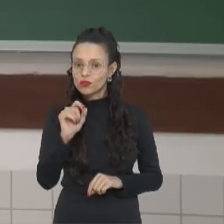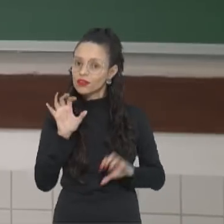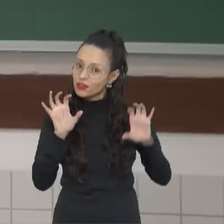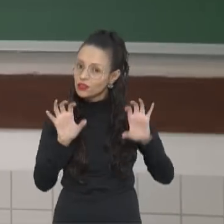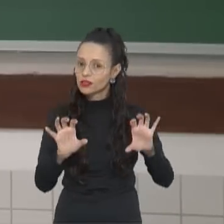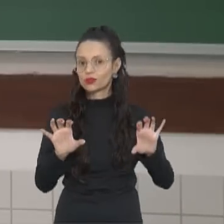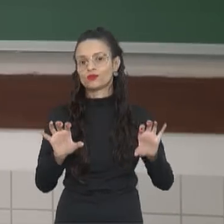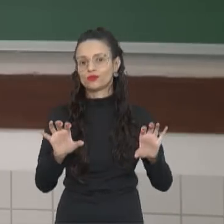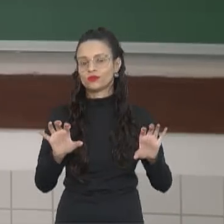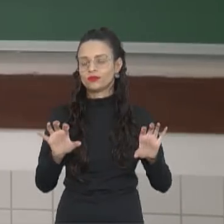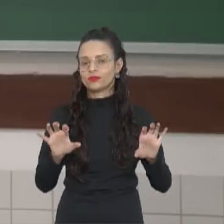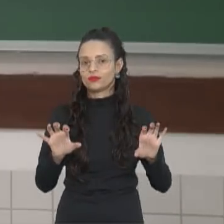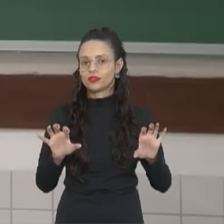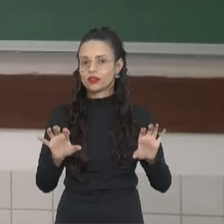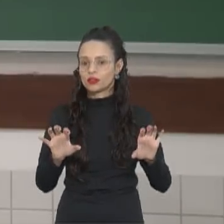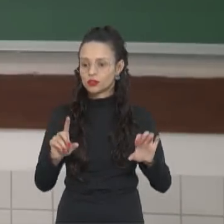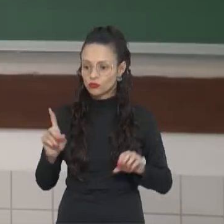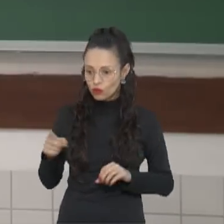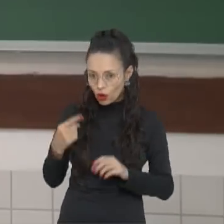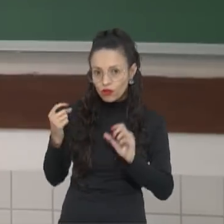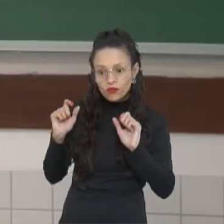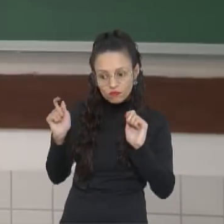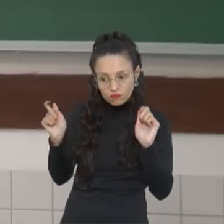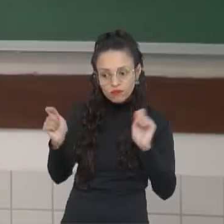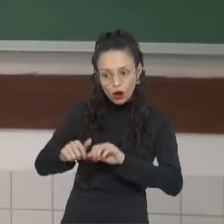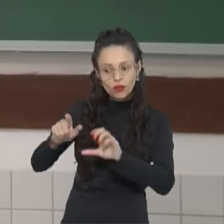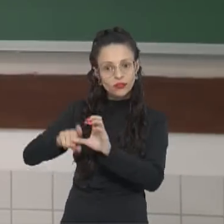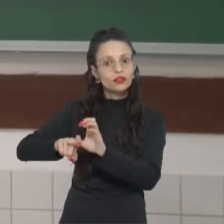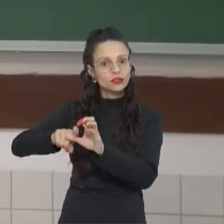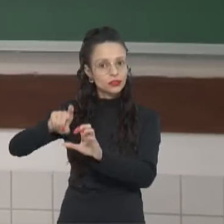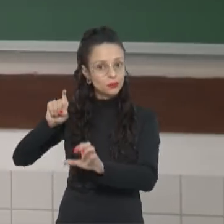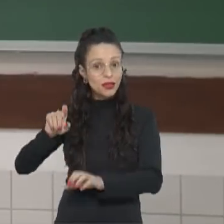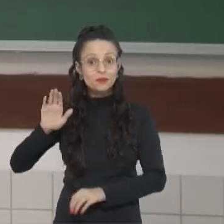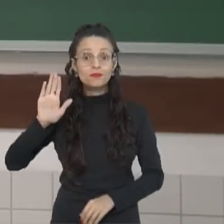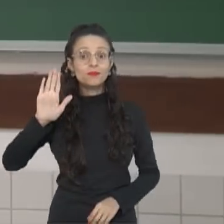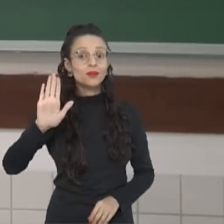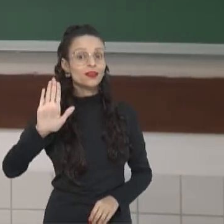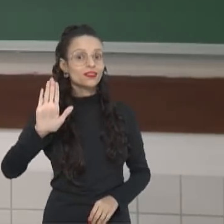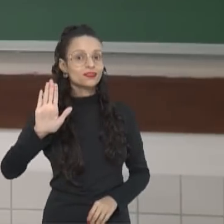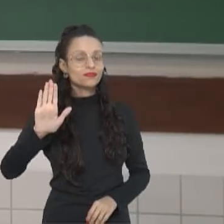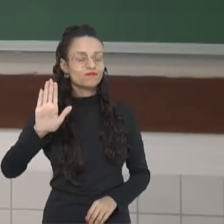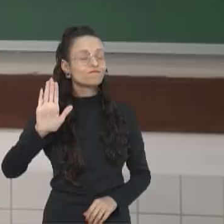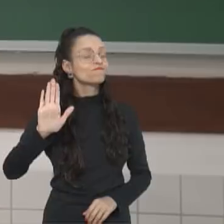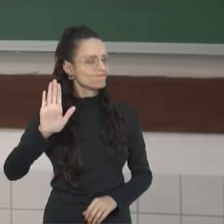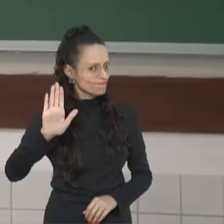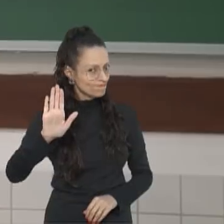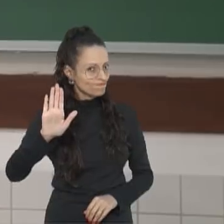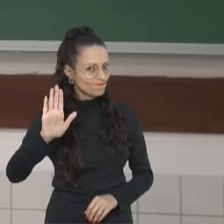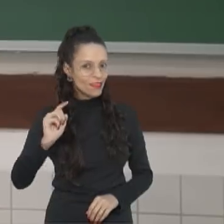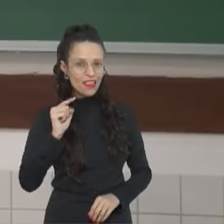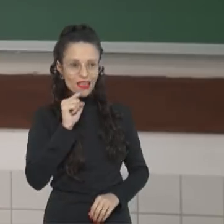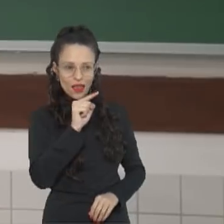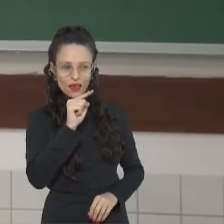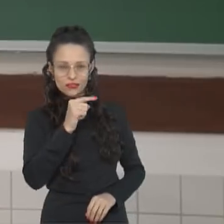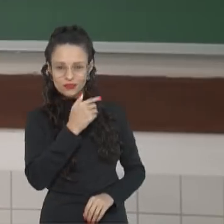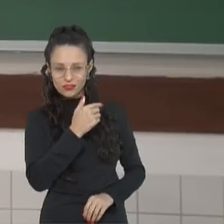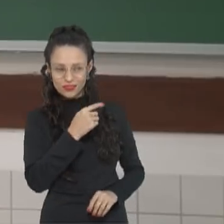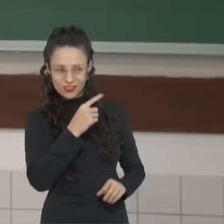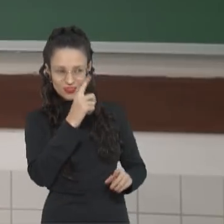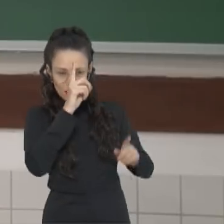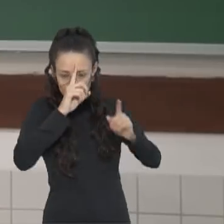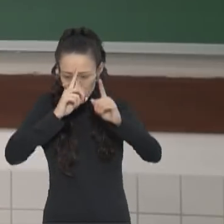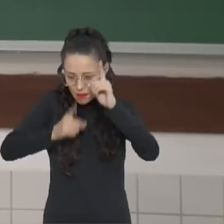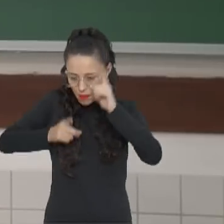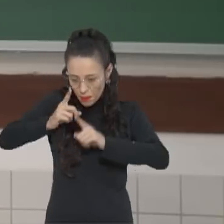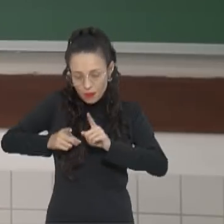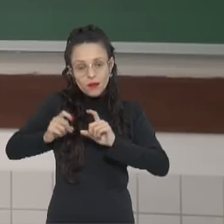fato. Podemos nos tornar independentes daqui para frente, mas esse imperialismo pode continuar